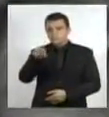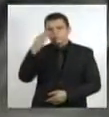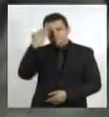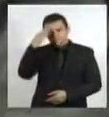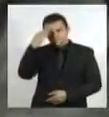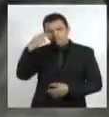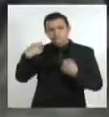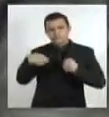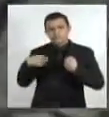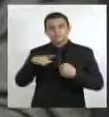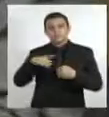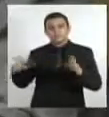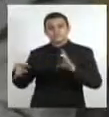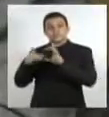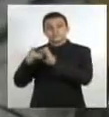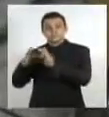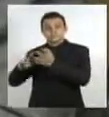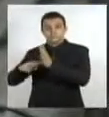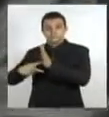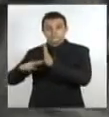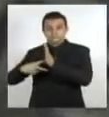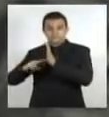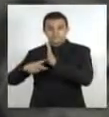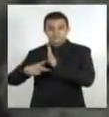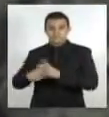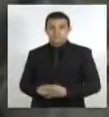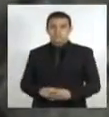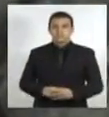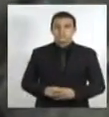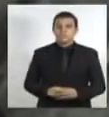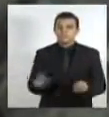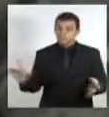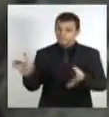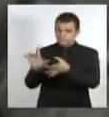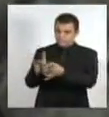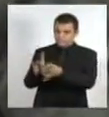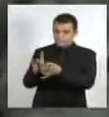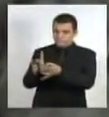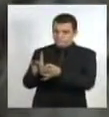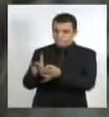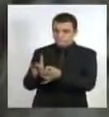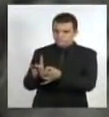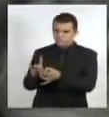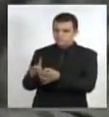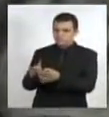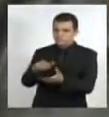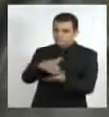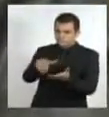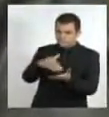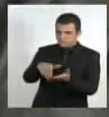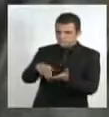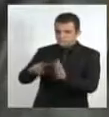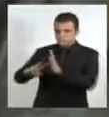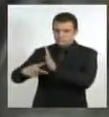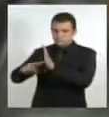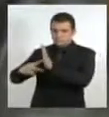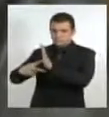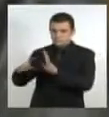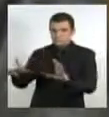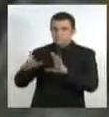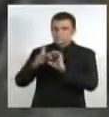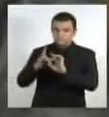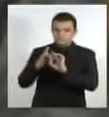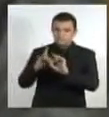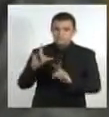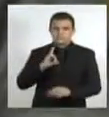ser parceiro do sindicato. E essa parceria da secretaria com o sindicato dos agentes